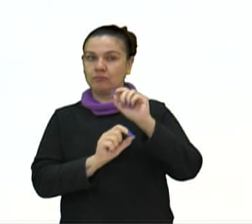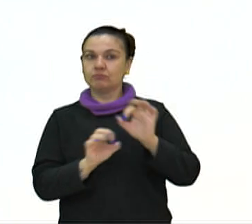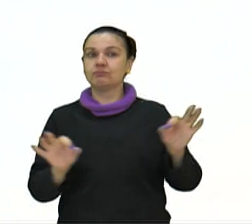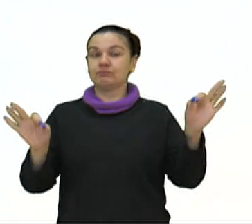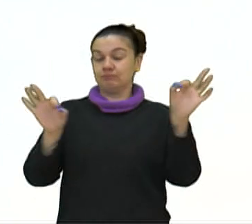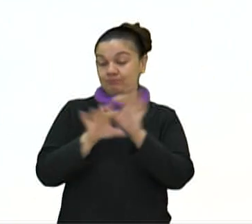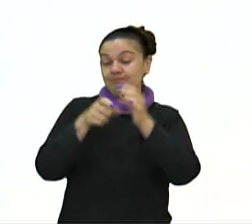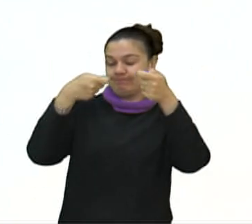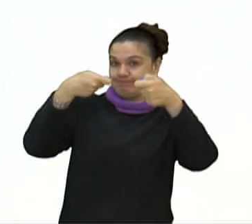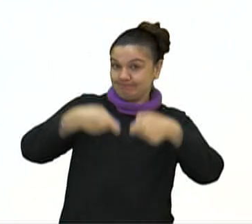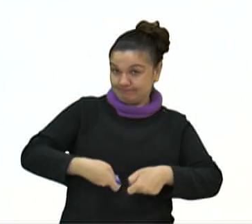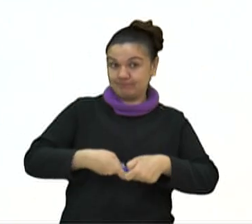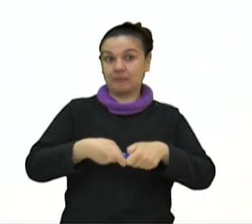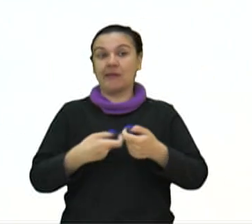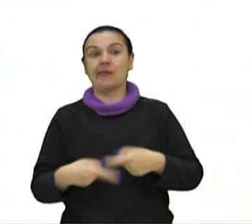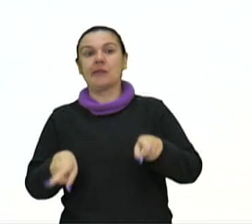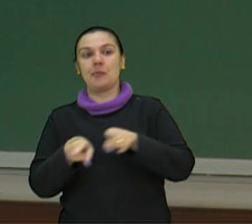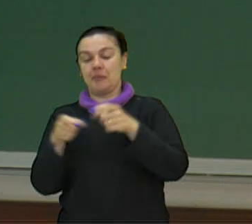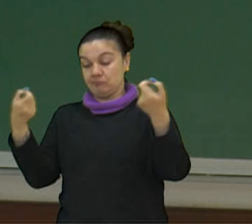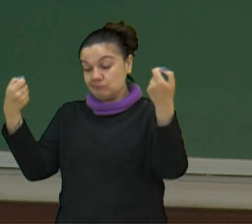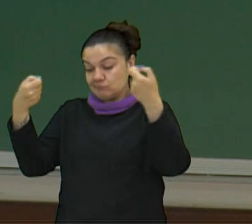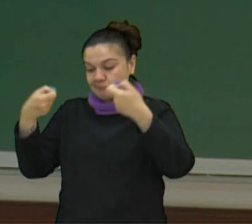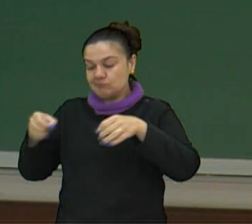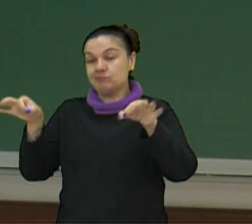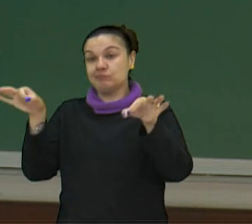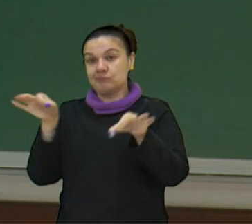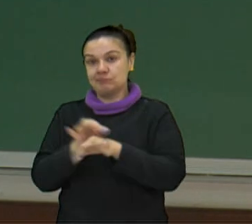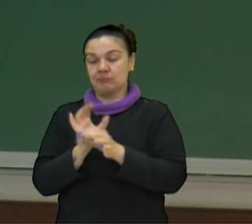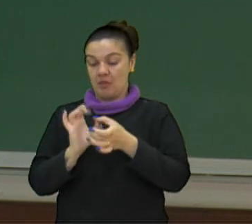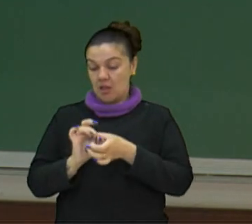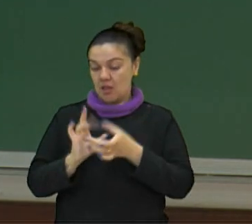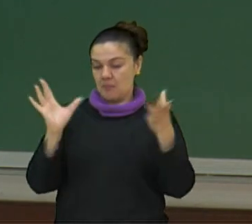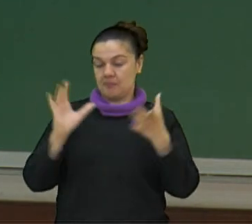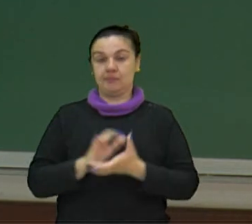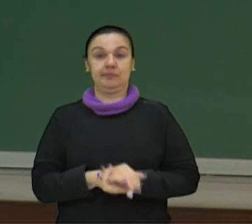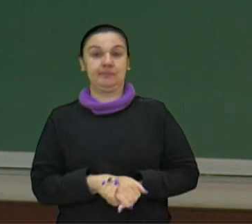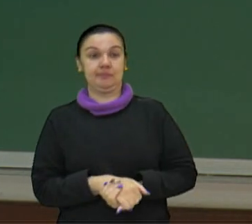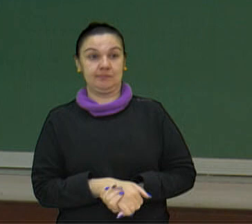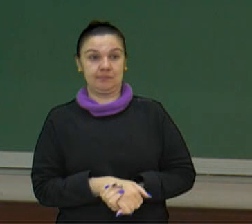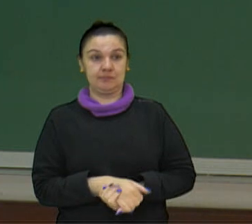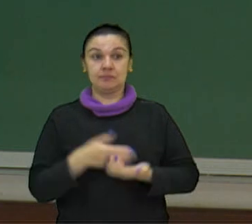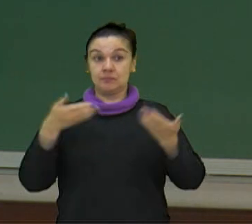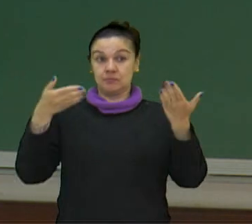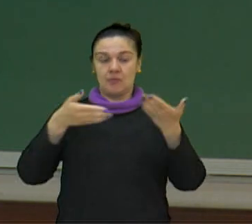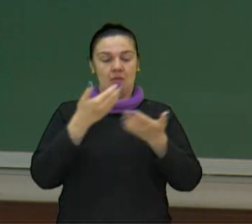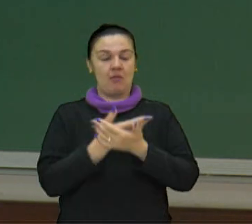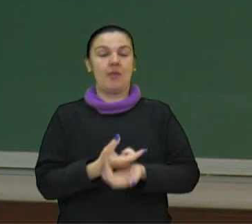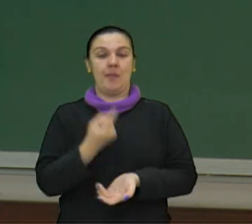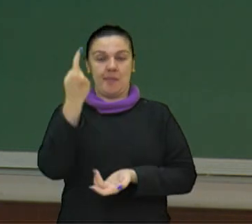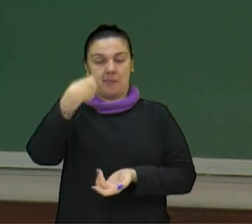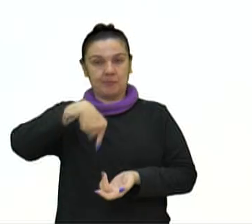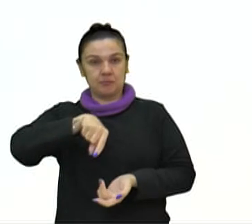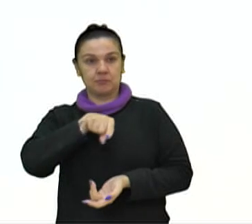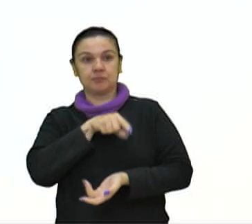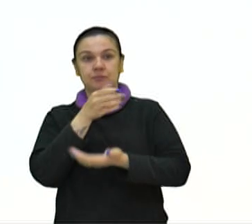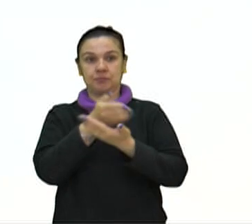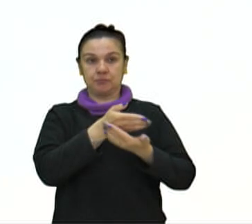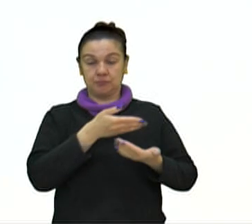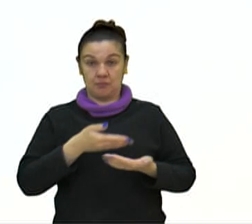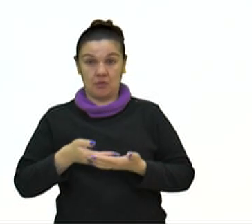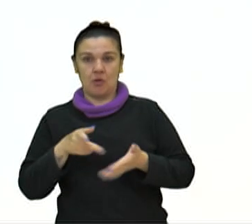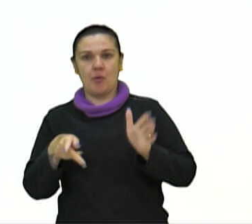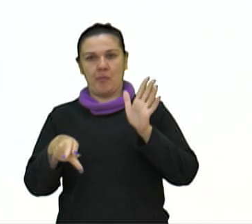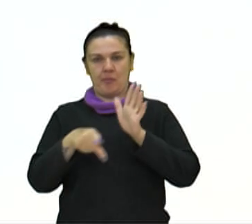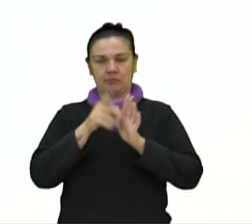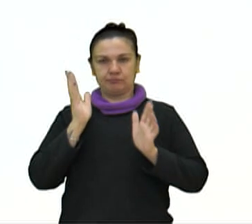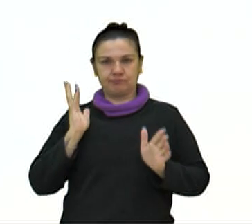absoluta necessidade e absoluta liberdade em Spinoza. Na aula anterior, nós estudamos já sobre